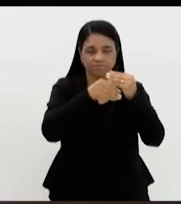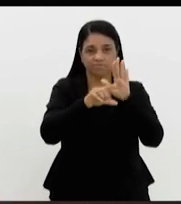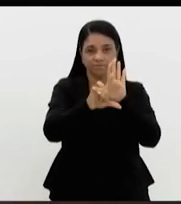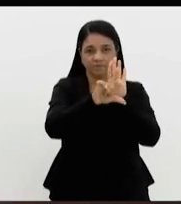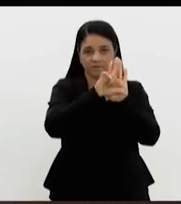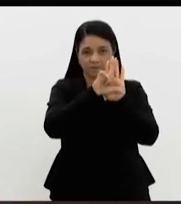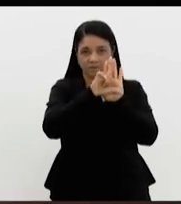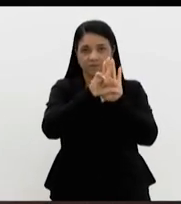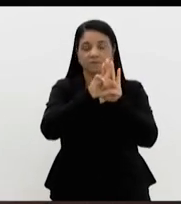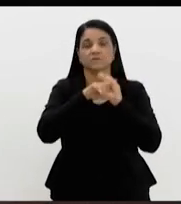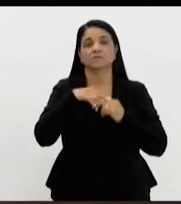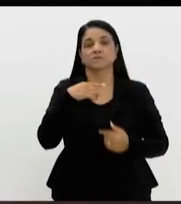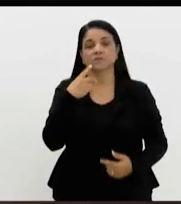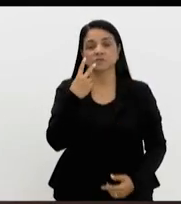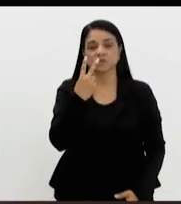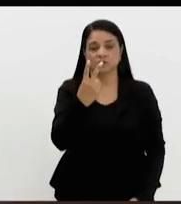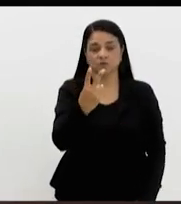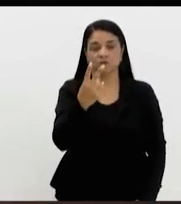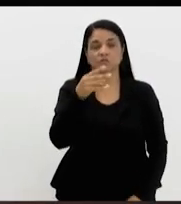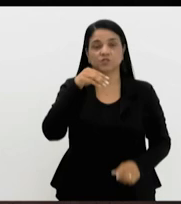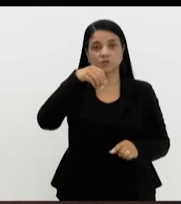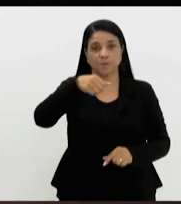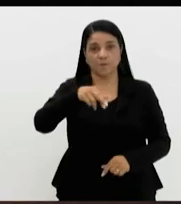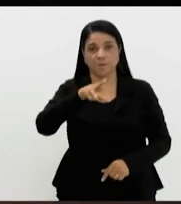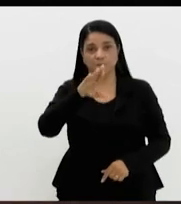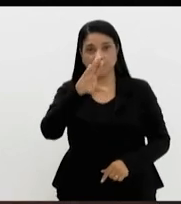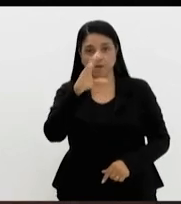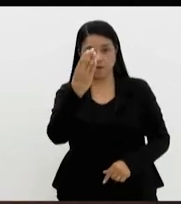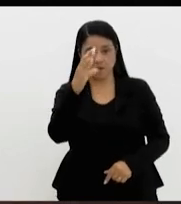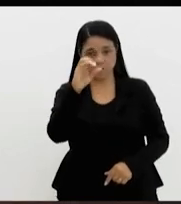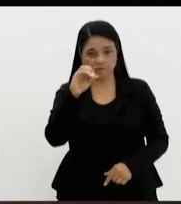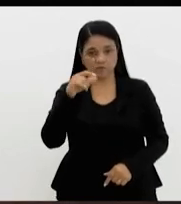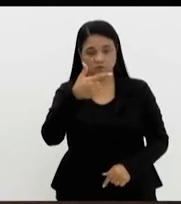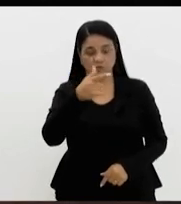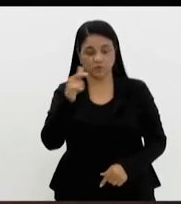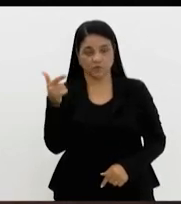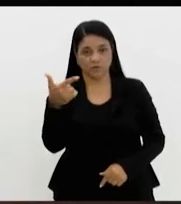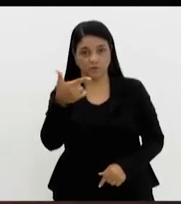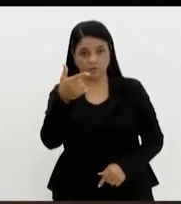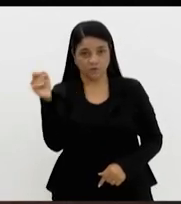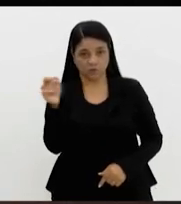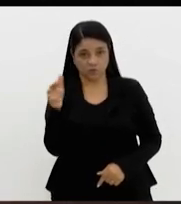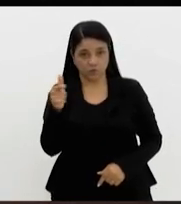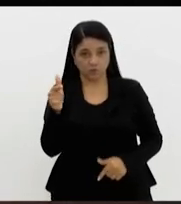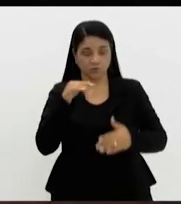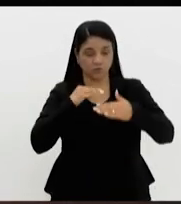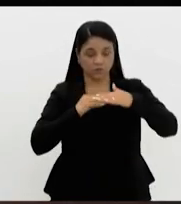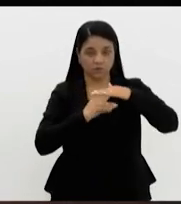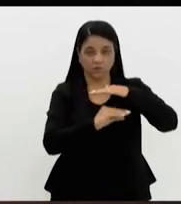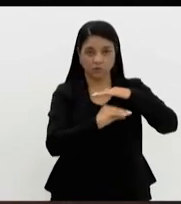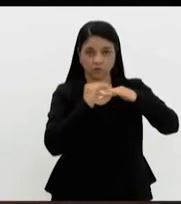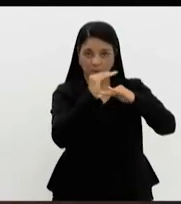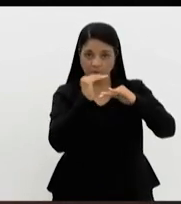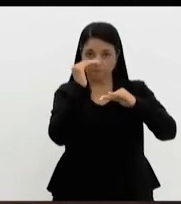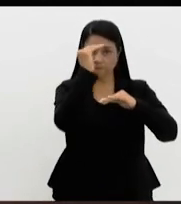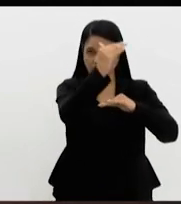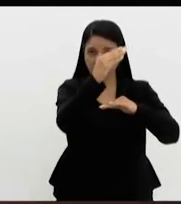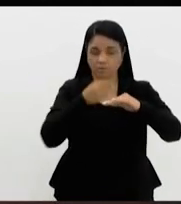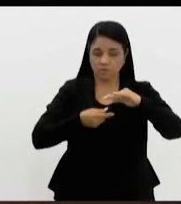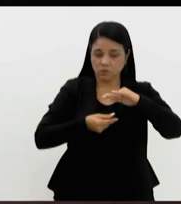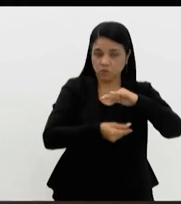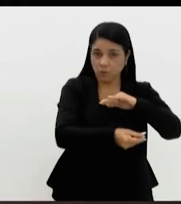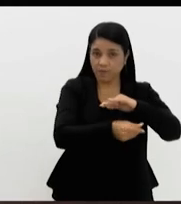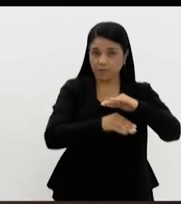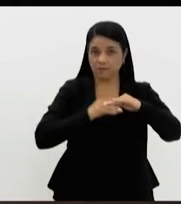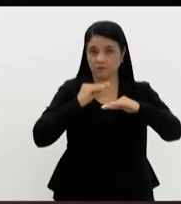de 2 de março de 2022, que institui o Fundo Soberano do Estado do Rio de Janeiro. Como já comentado aqui, o